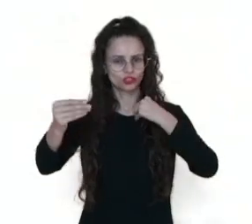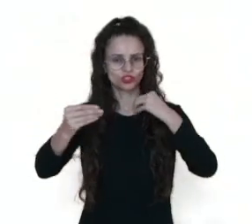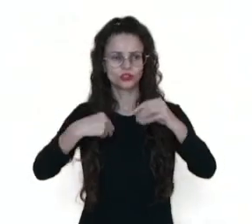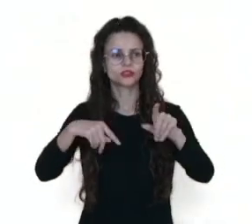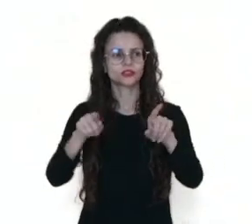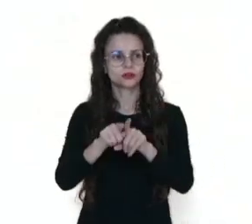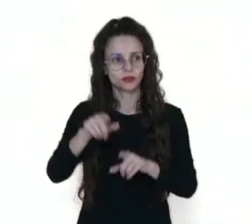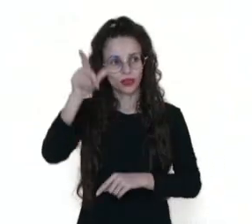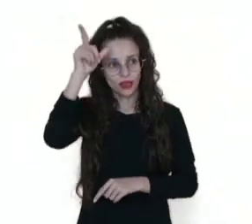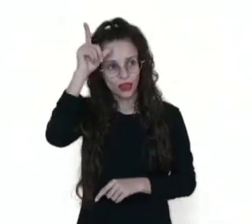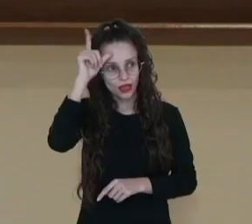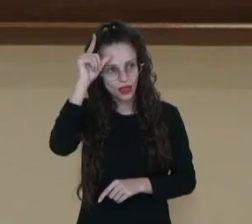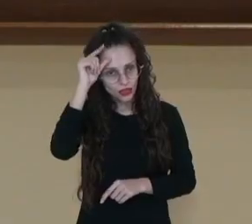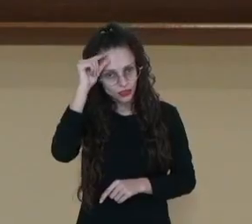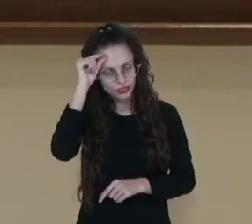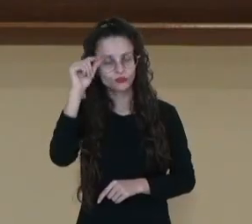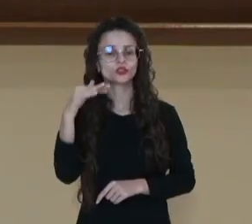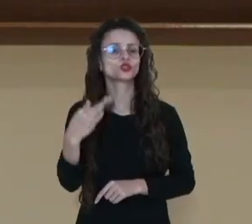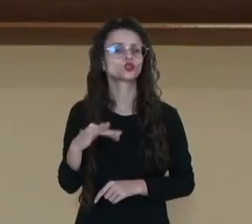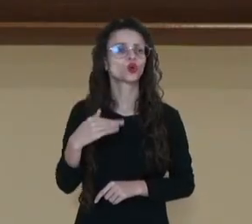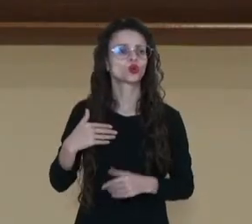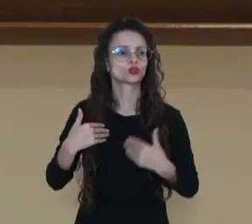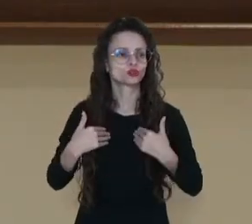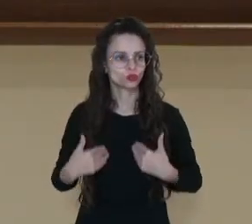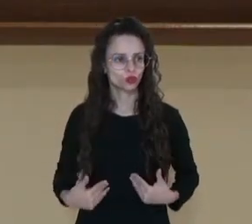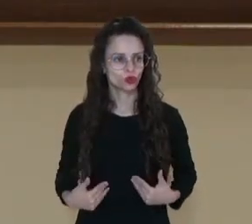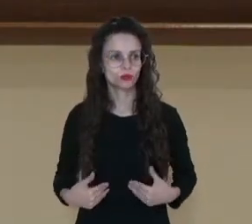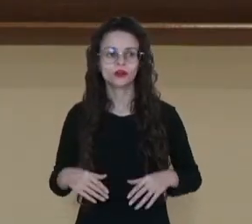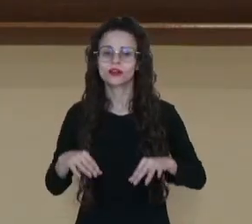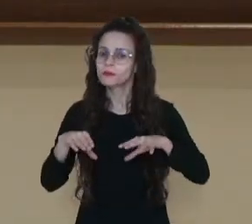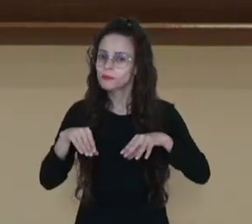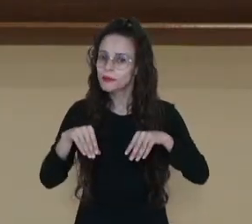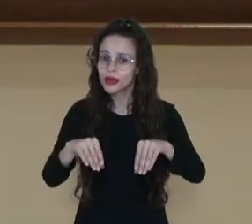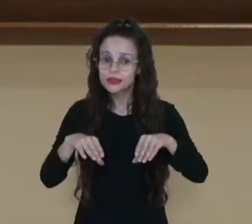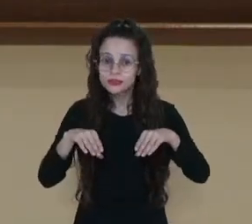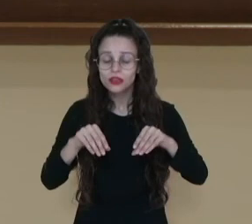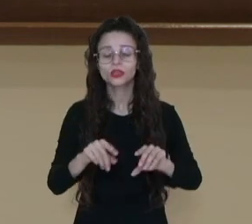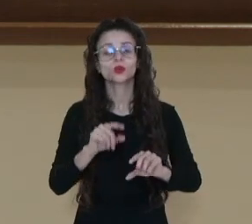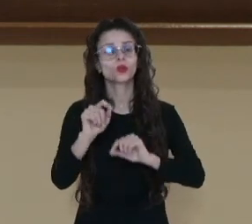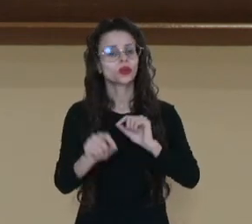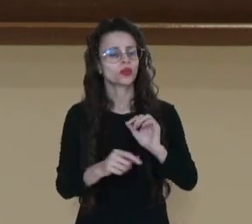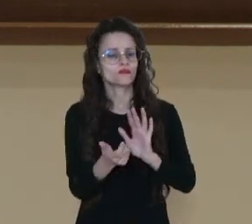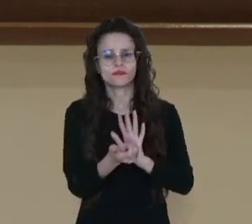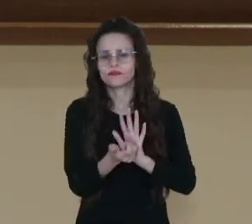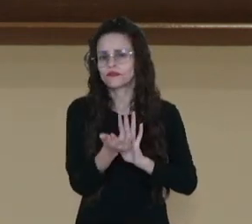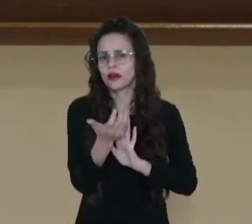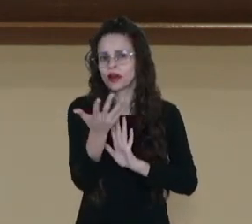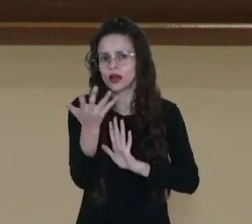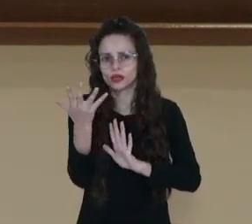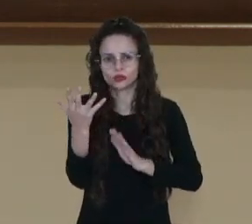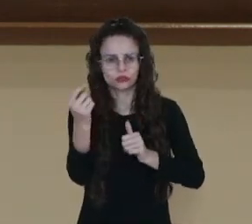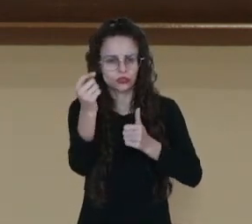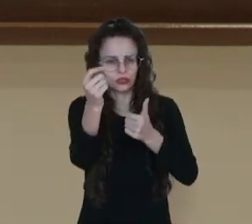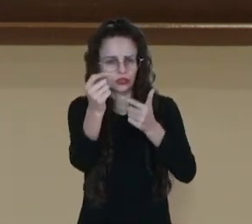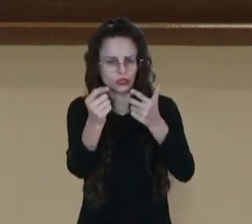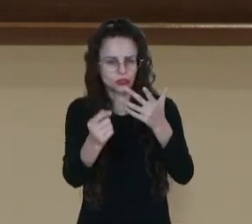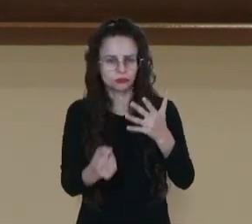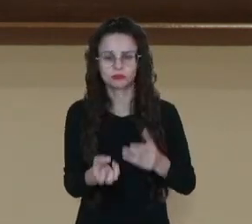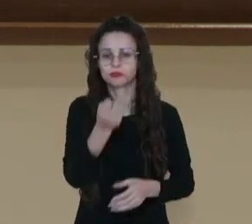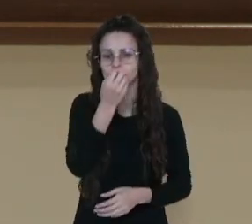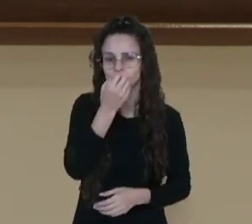de determinadas dores corporais. Então, a massagem, nós vimos, ela tem vários benefícios. Desde o